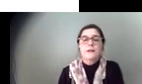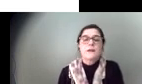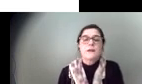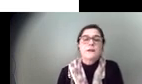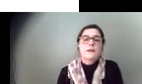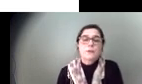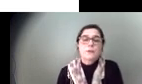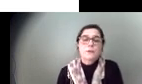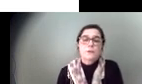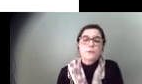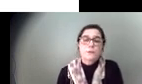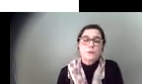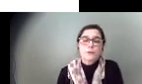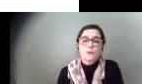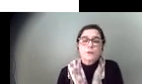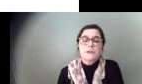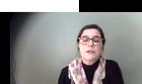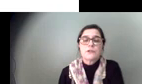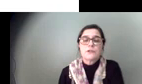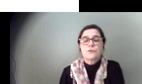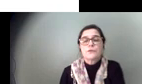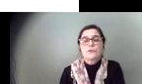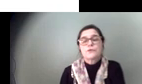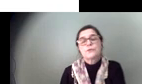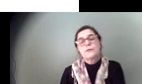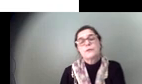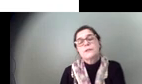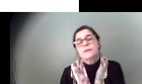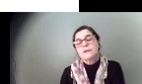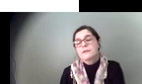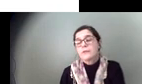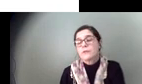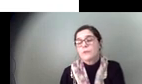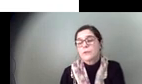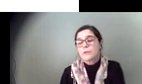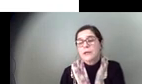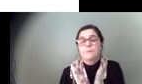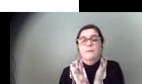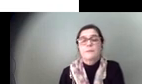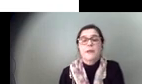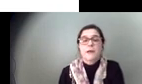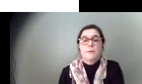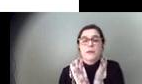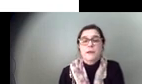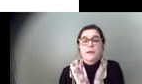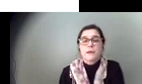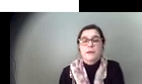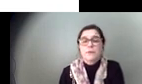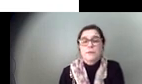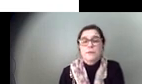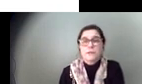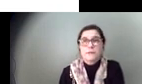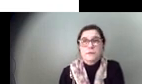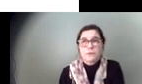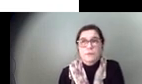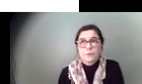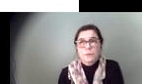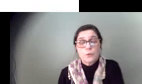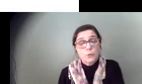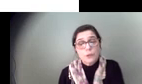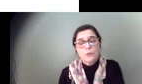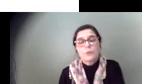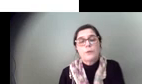foco, enquanto formador, né, de professores, é sempre voltada para a